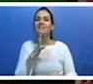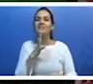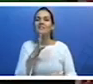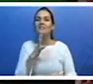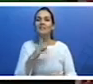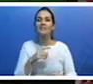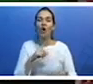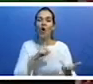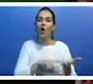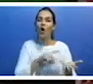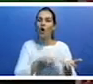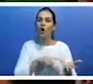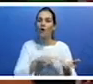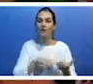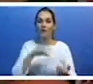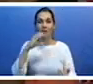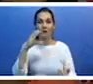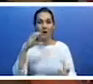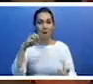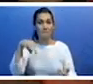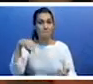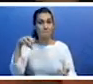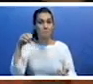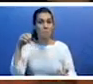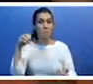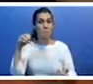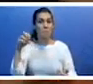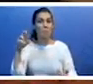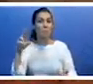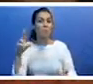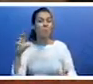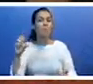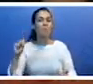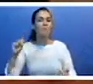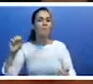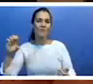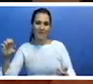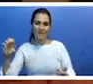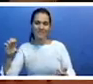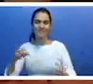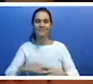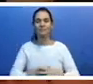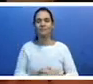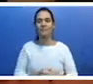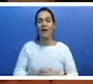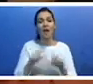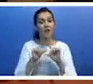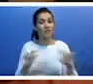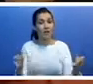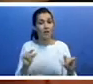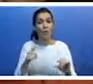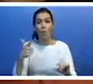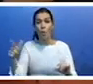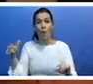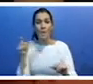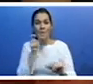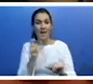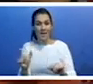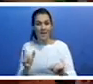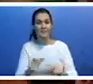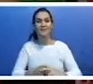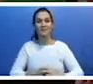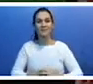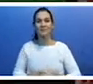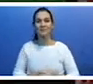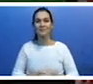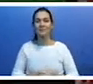nome de Código Morse. É a mesma frase também, escrita com outras palavrinhas. Agora, o